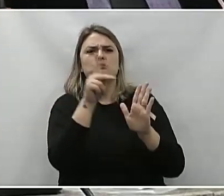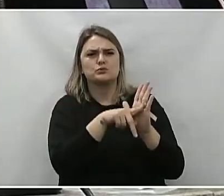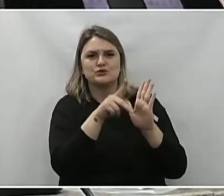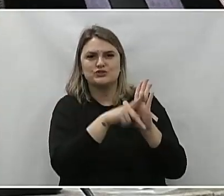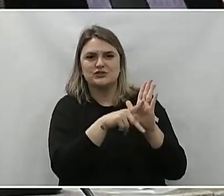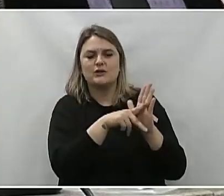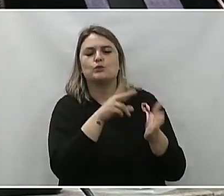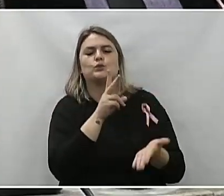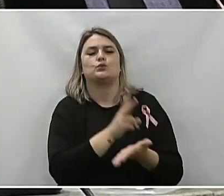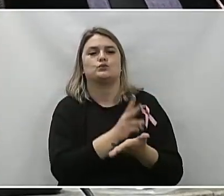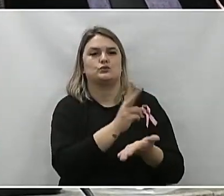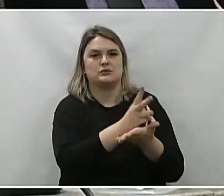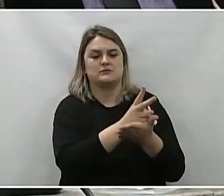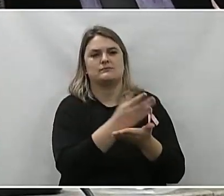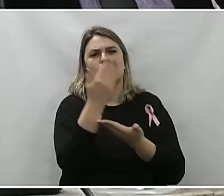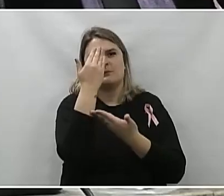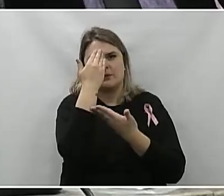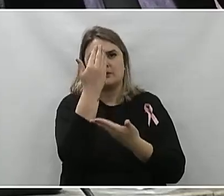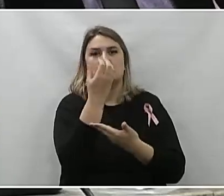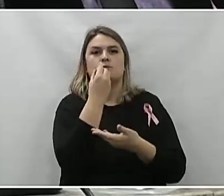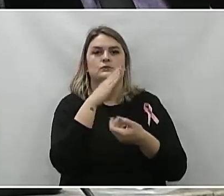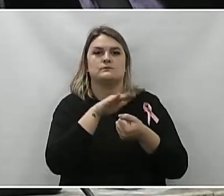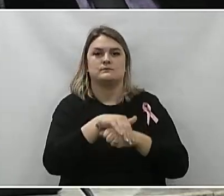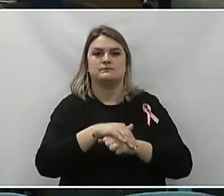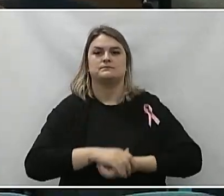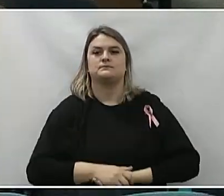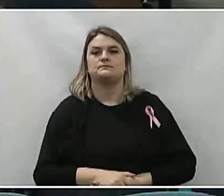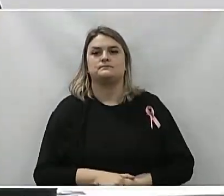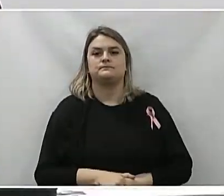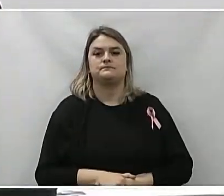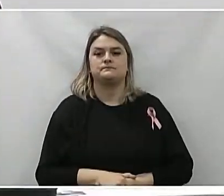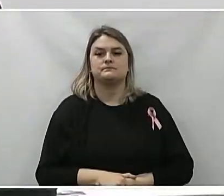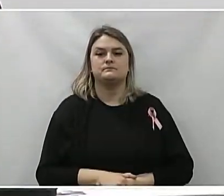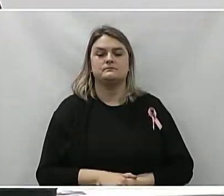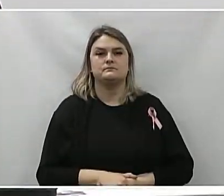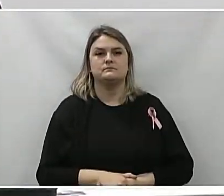assim continue Obrigada e boa noite